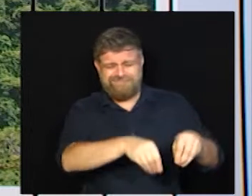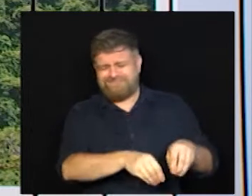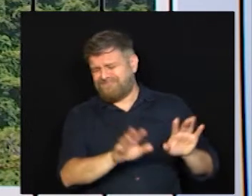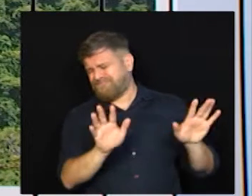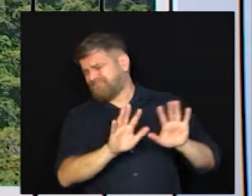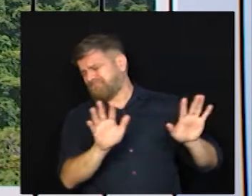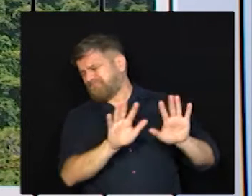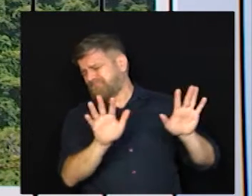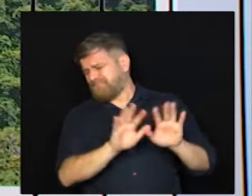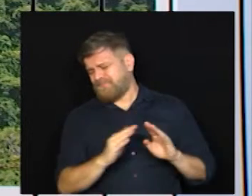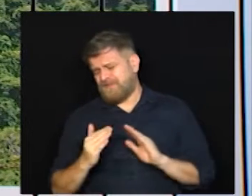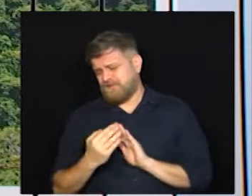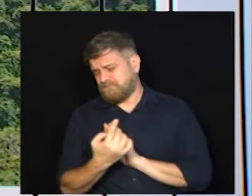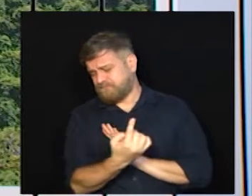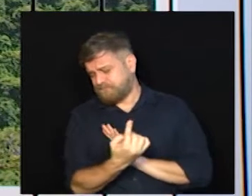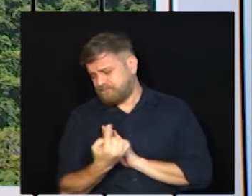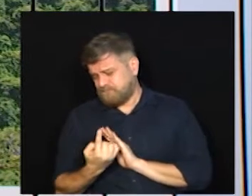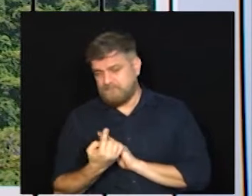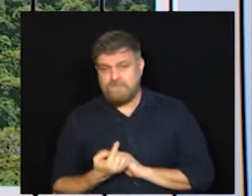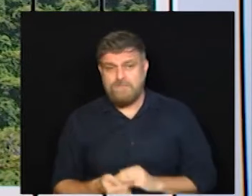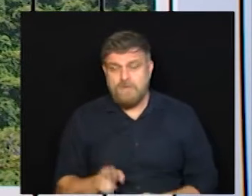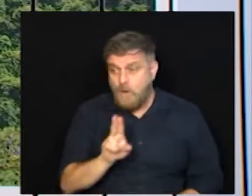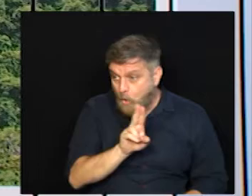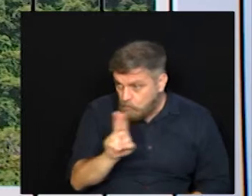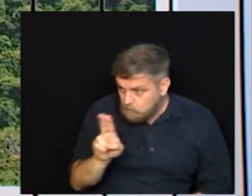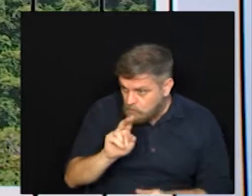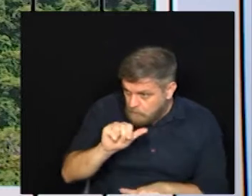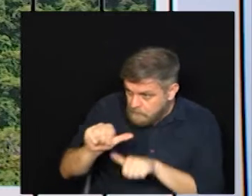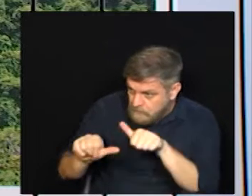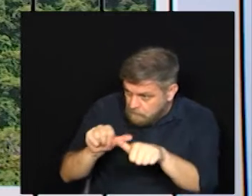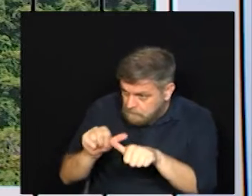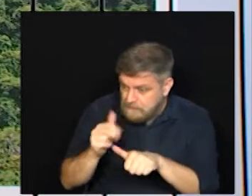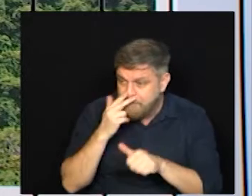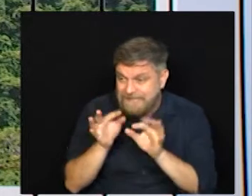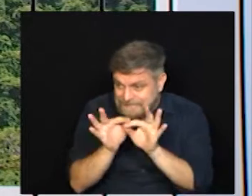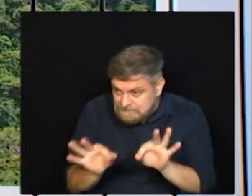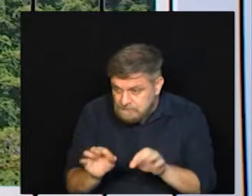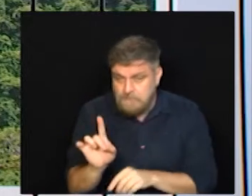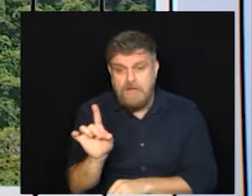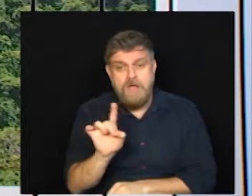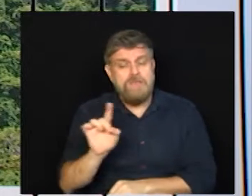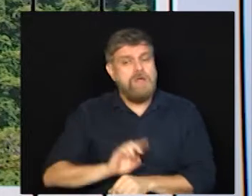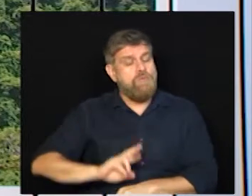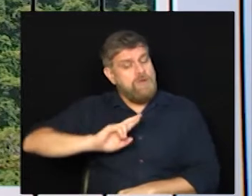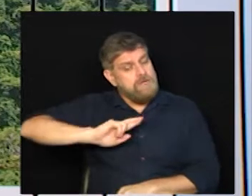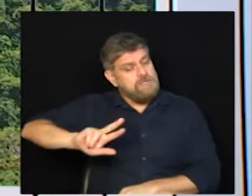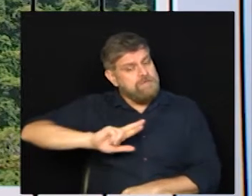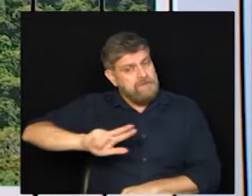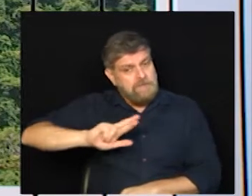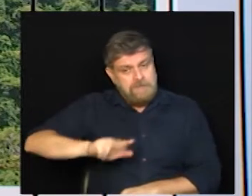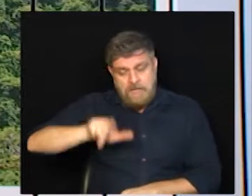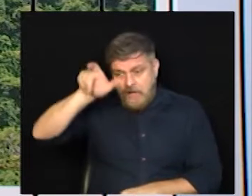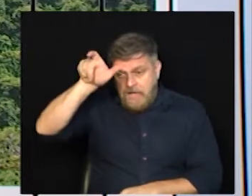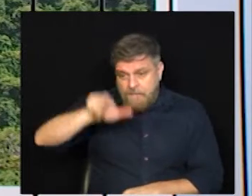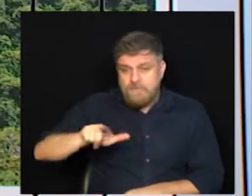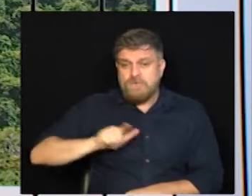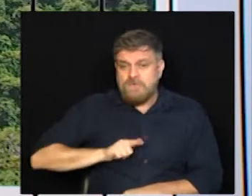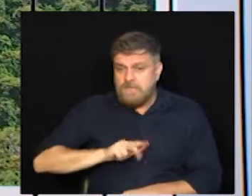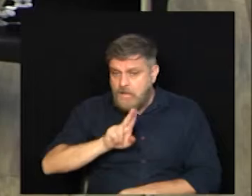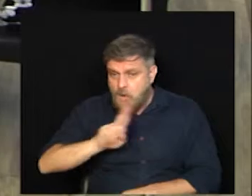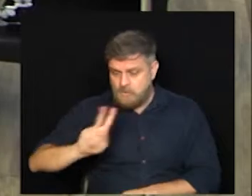essa questão do nome parece que é uma coisa tão pequena, né, mas na verdade não é. É o que faz a grande diferença na população T.